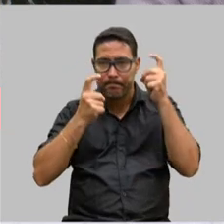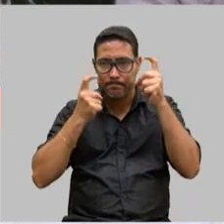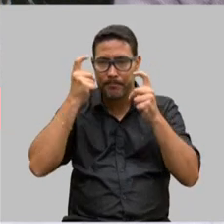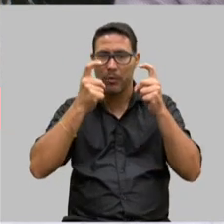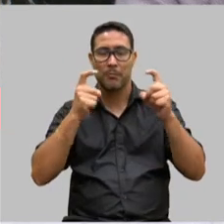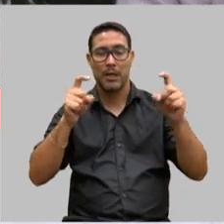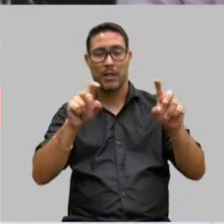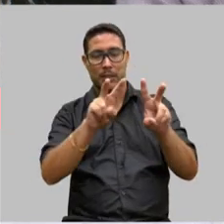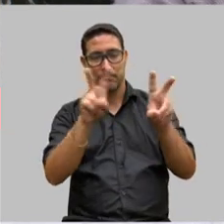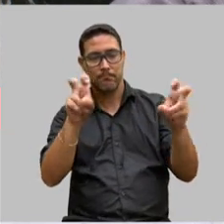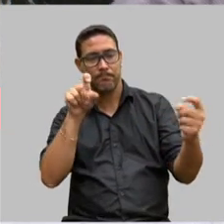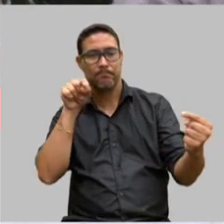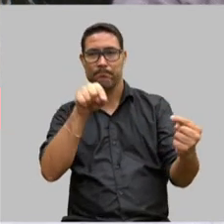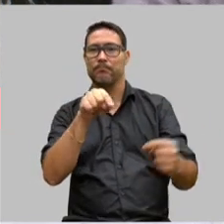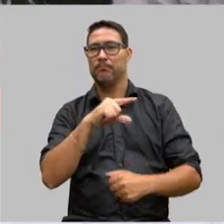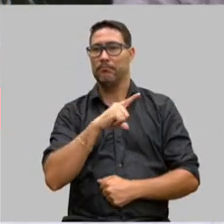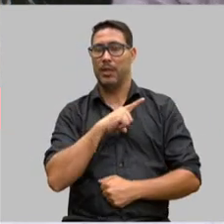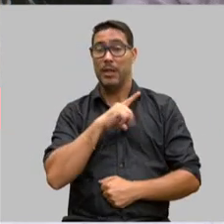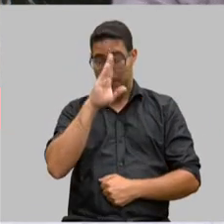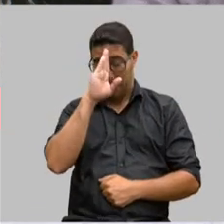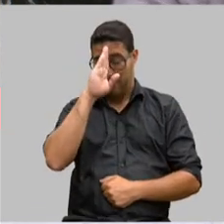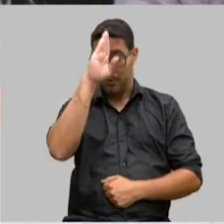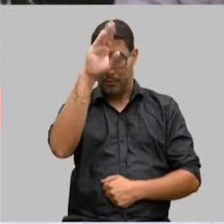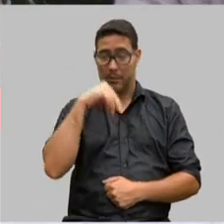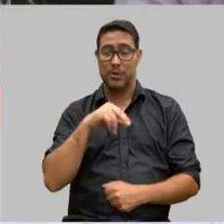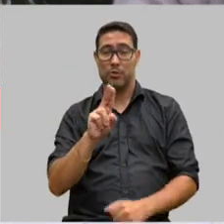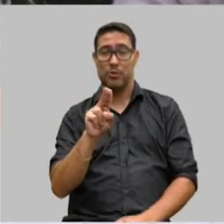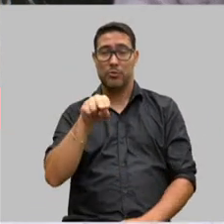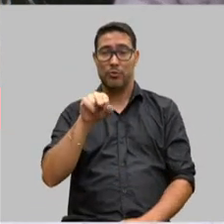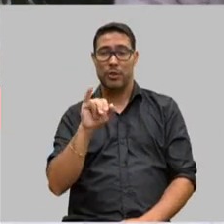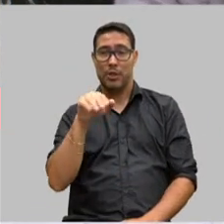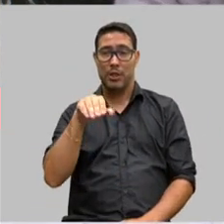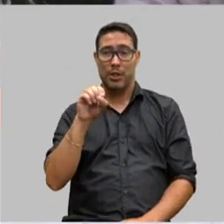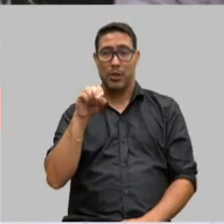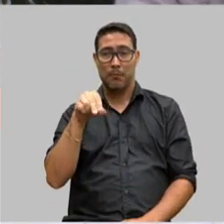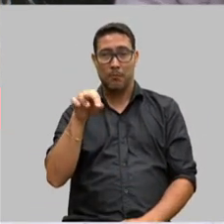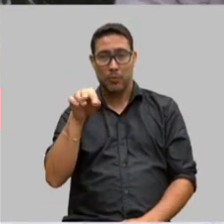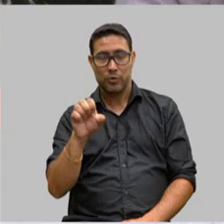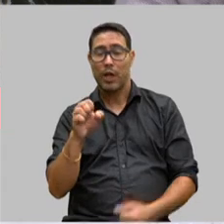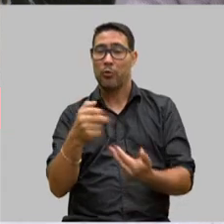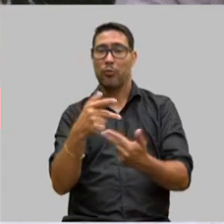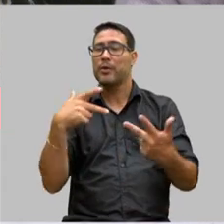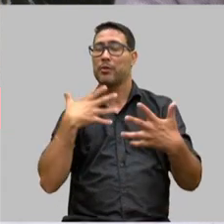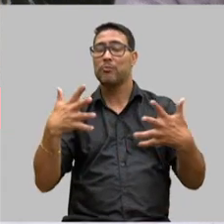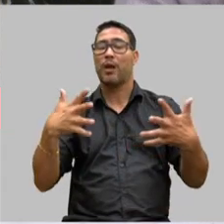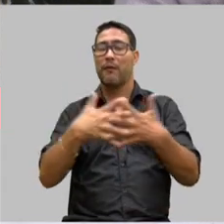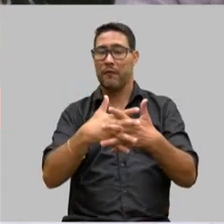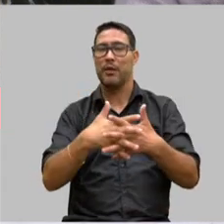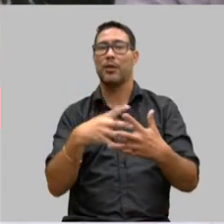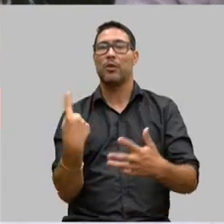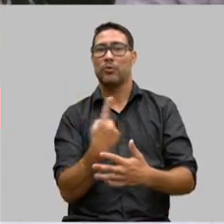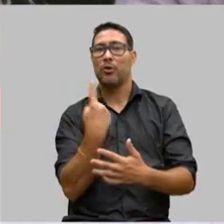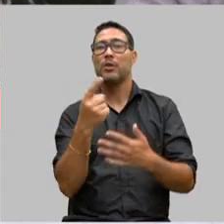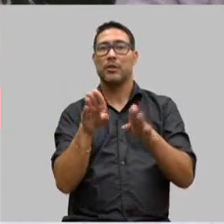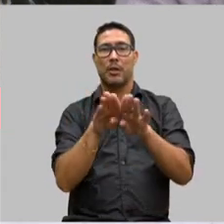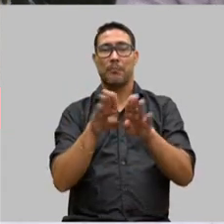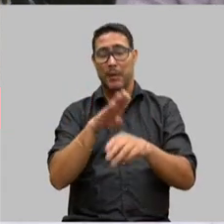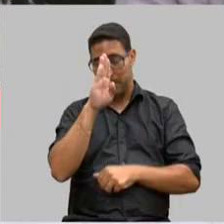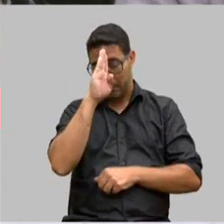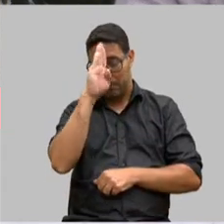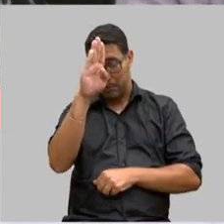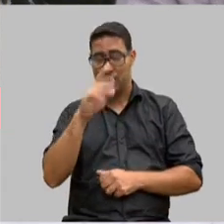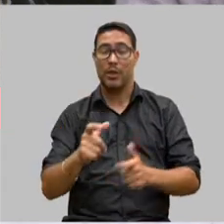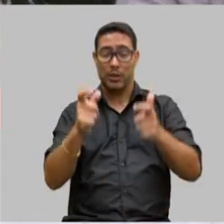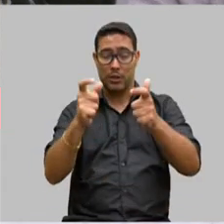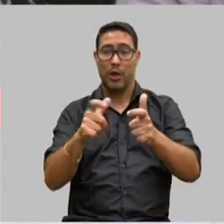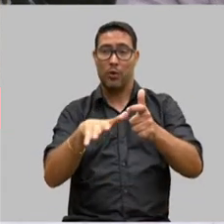da Unimontes, é algo que nos afeta diretamente, uma vez que a Unimontes está na área de abrangência,